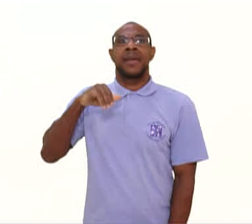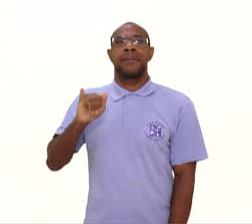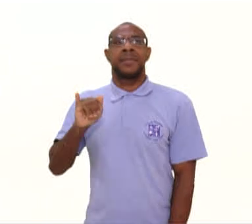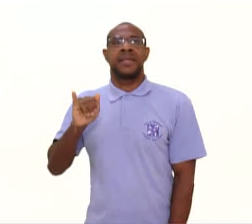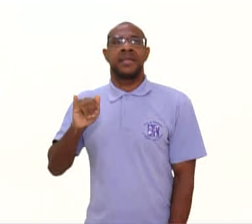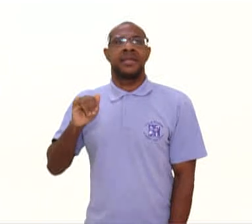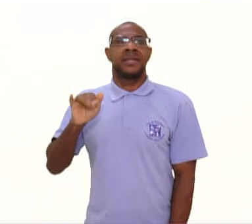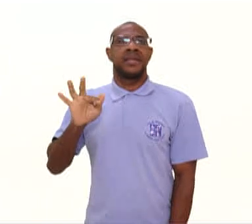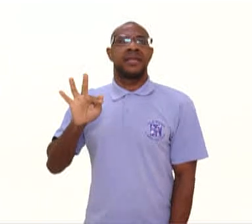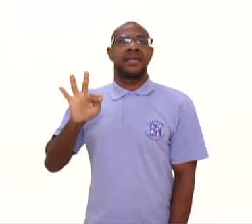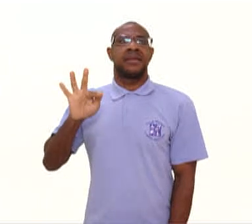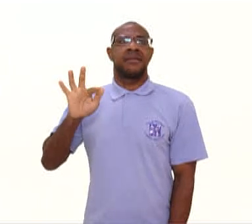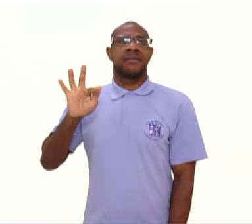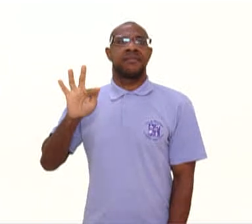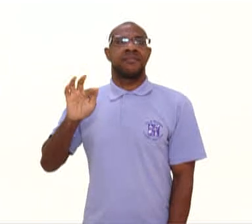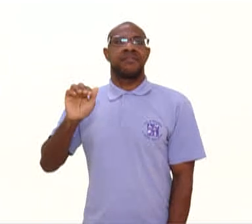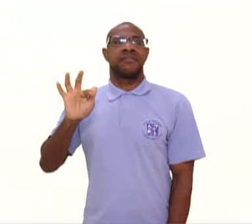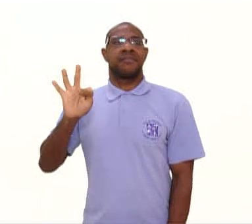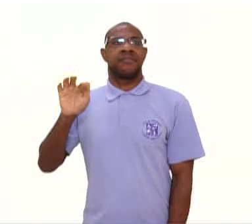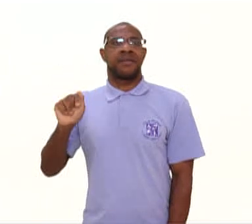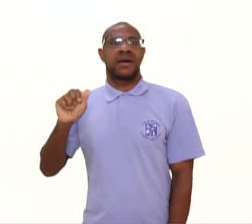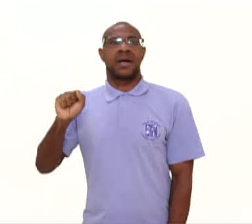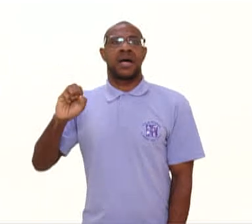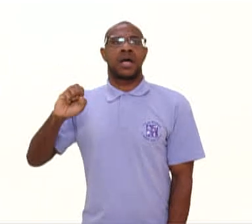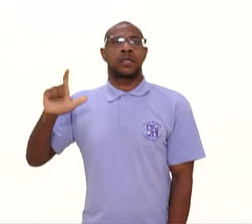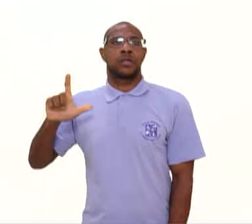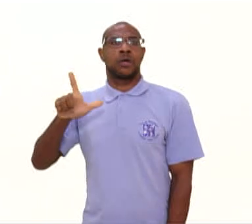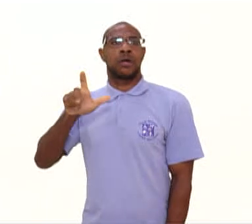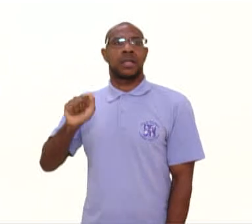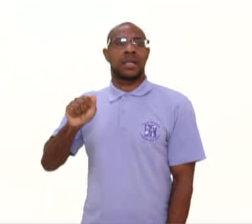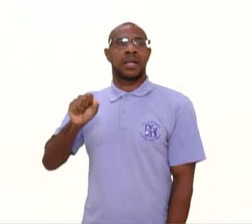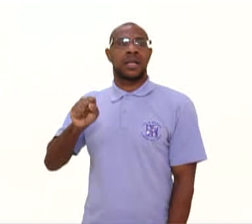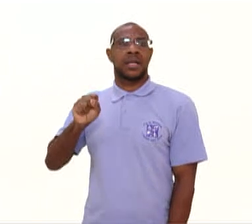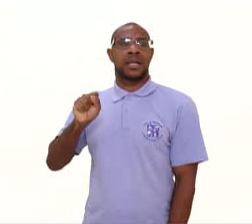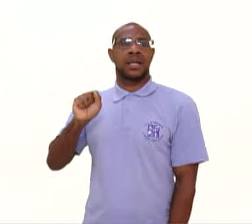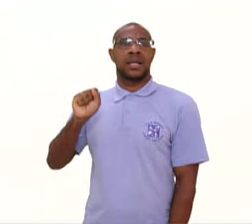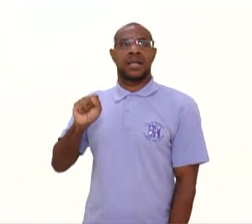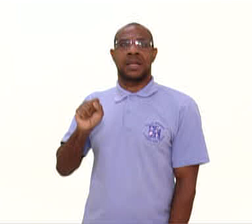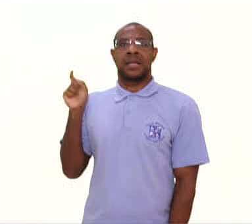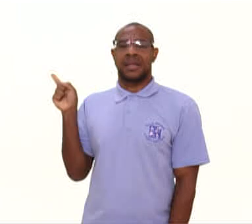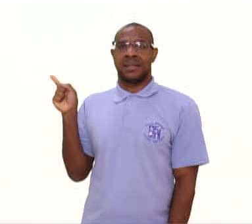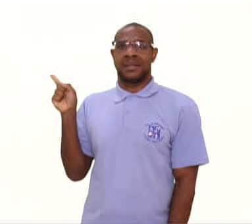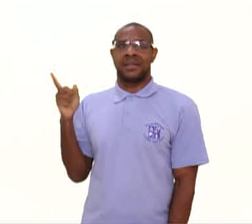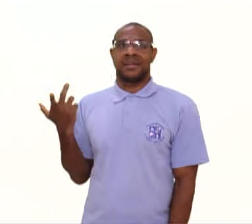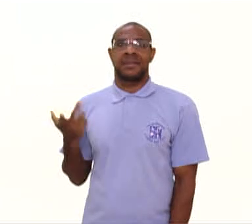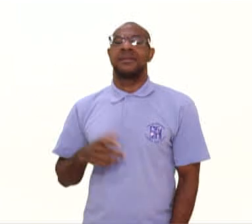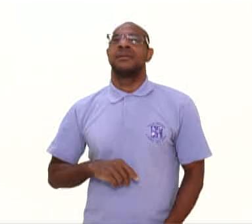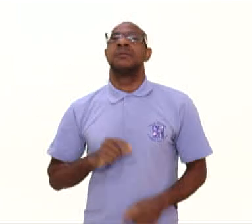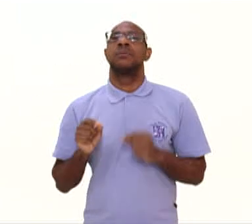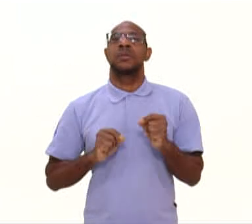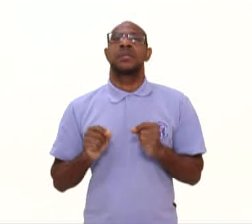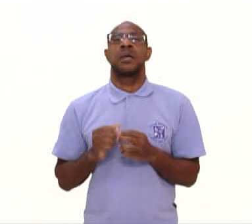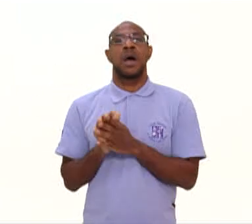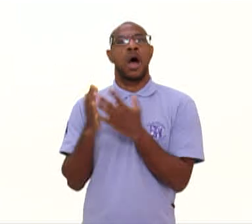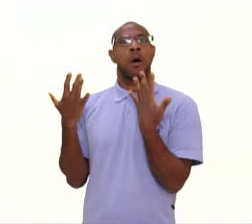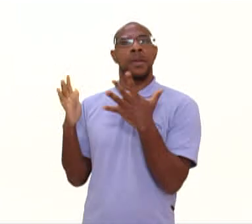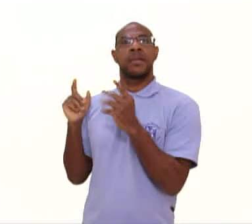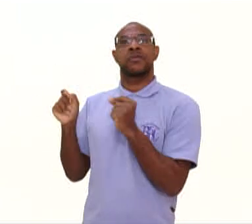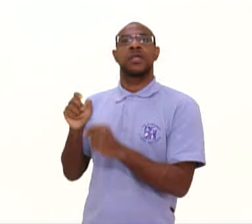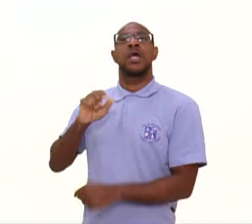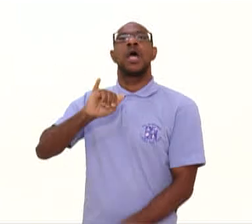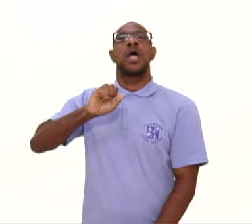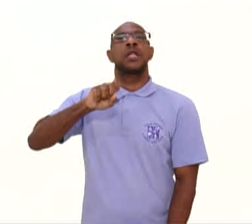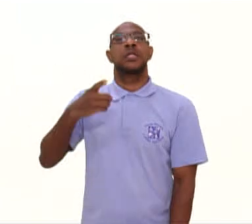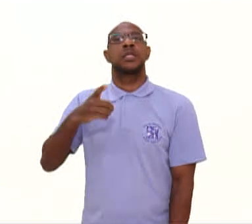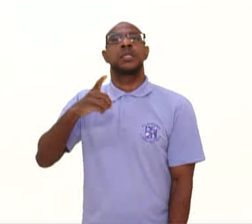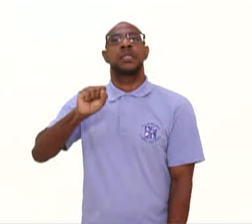que coincidem com o verso do hino composto em homenagem a São João Batista, certo? Então, se